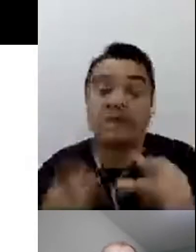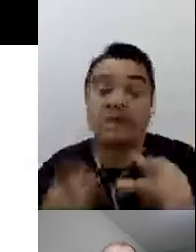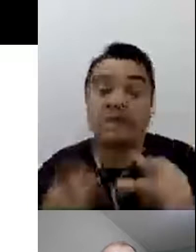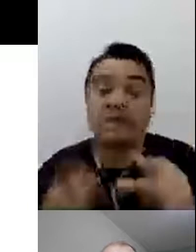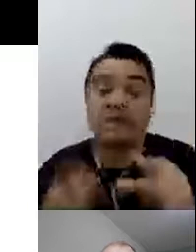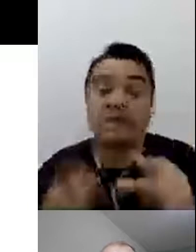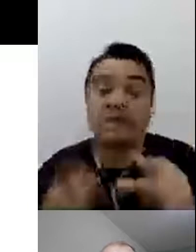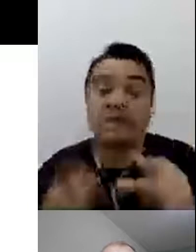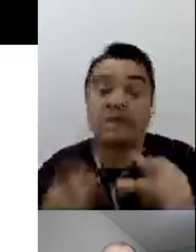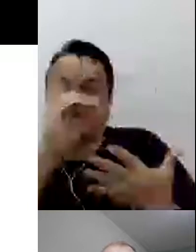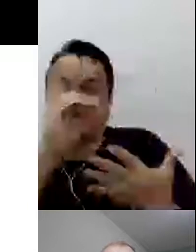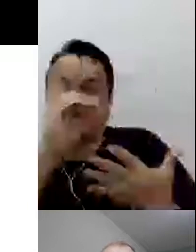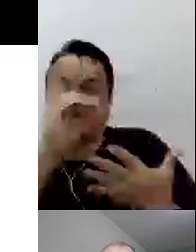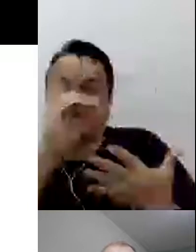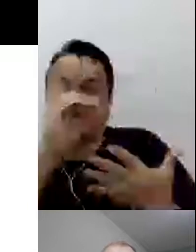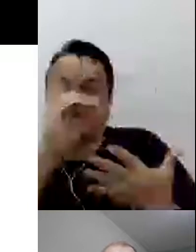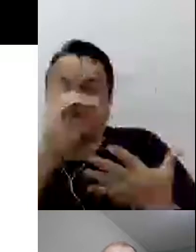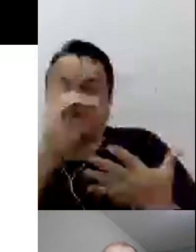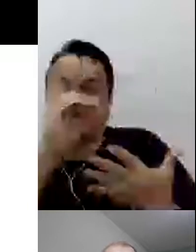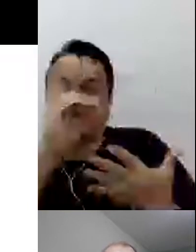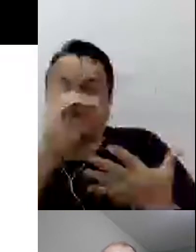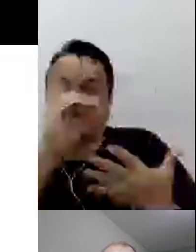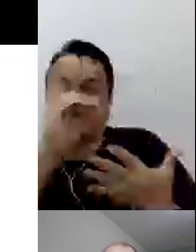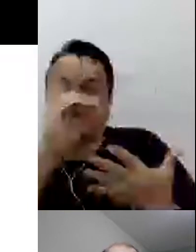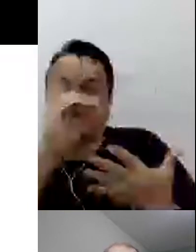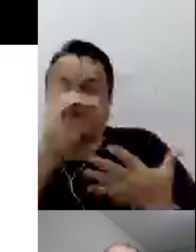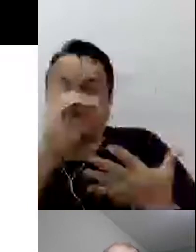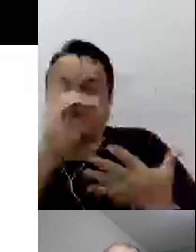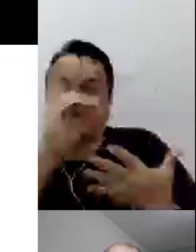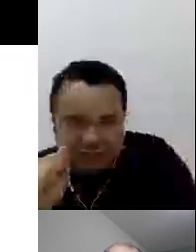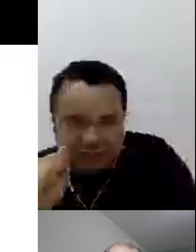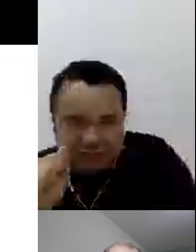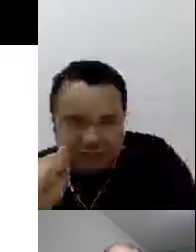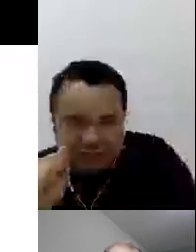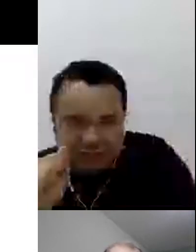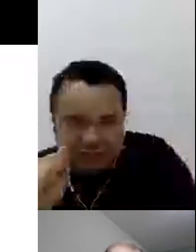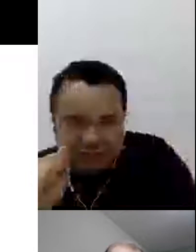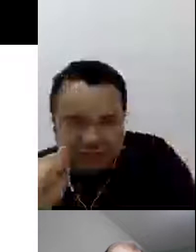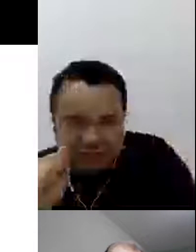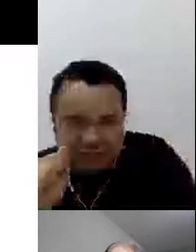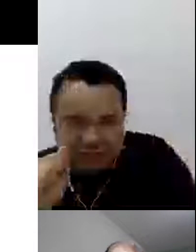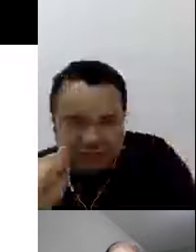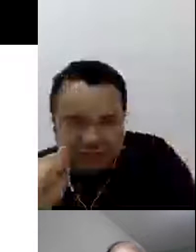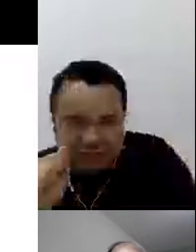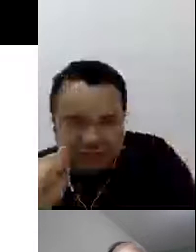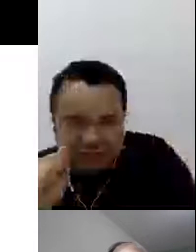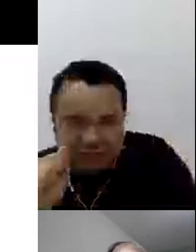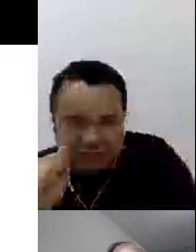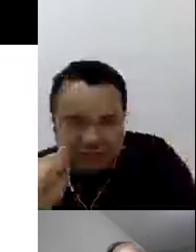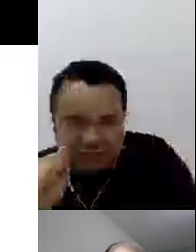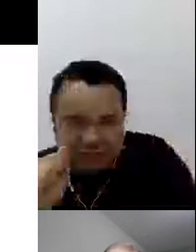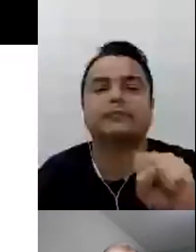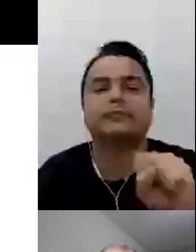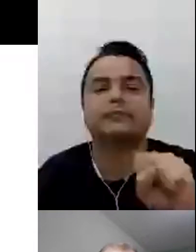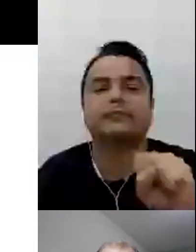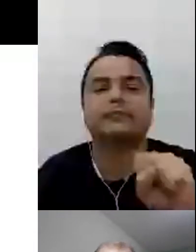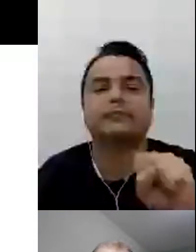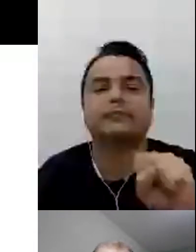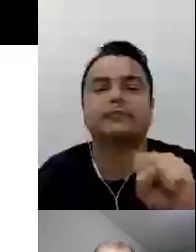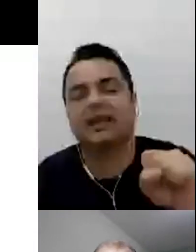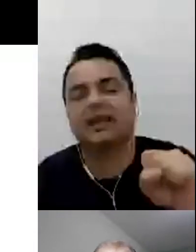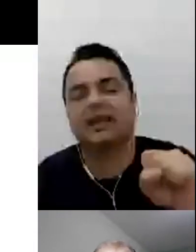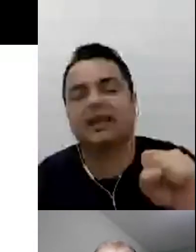e dados e valor no final do dia para essa dada coisa. Então, vamos pegar um use case aqui de um produto convencional que a